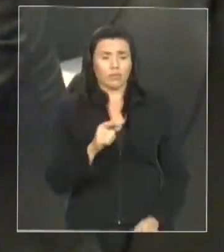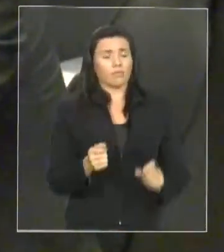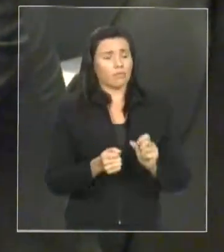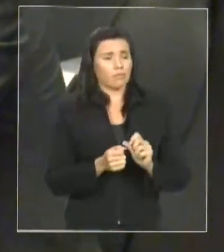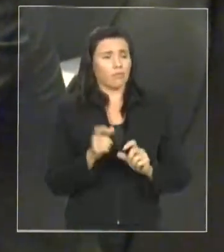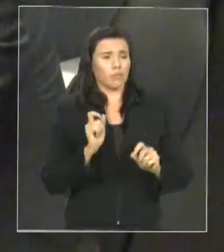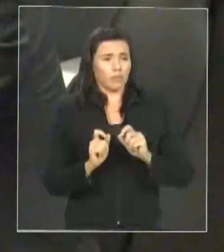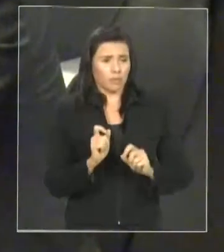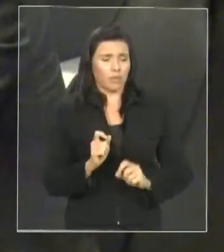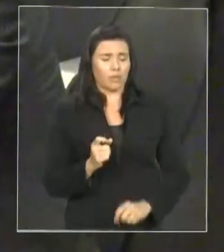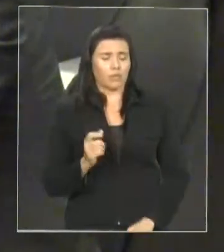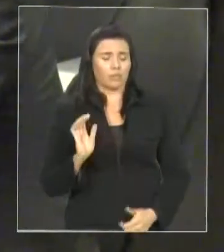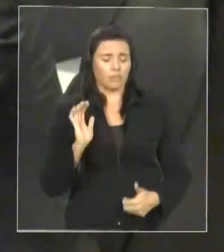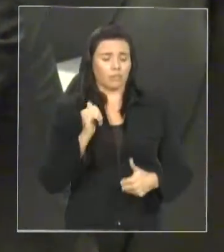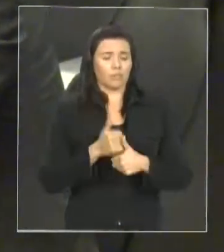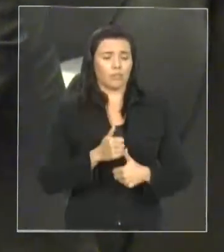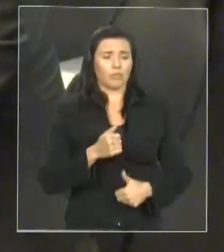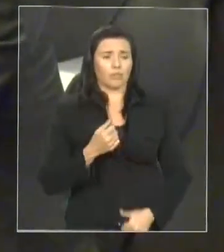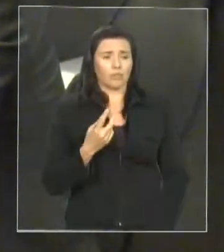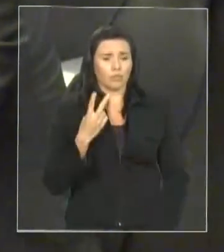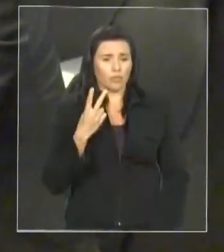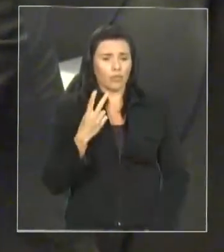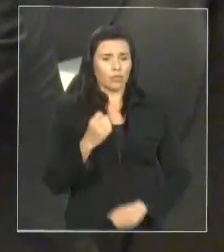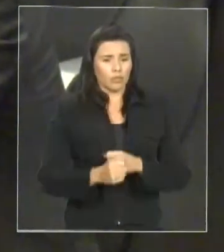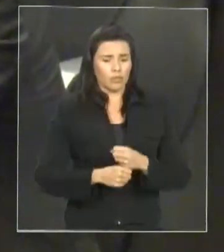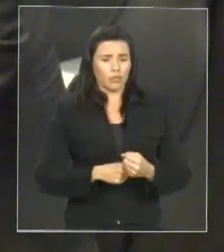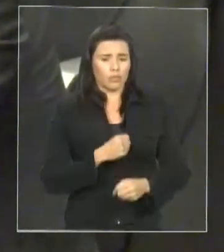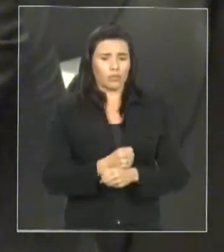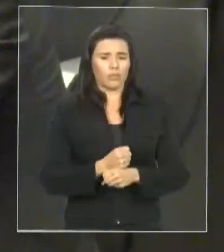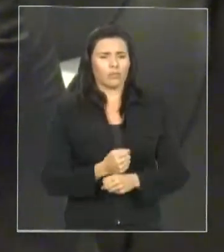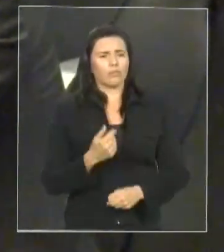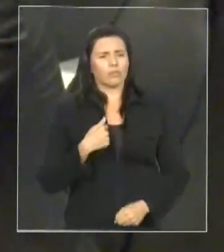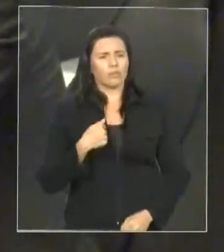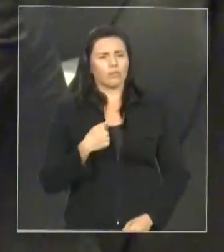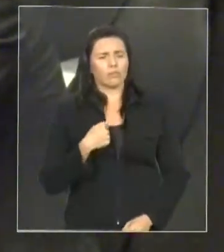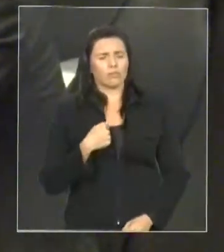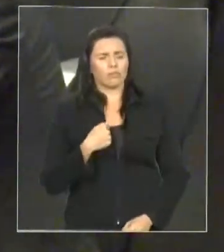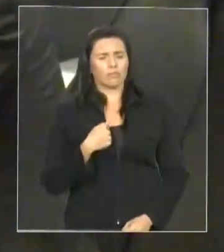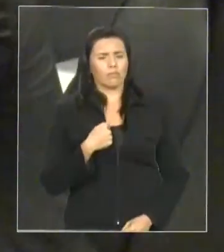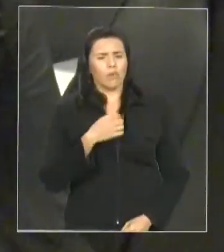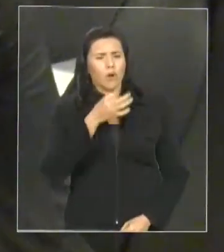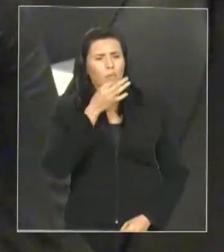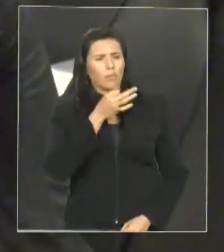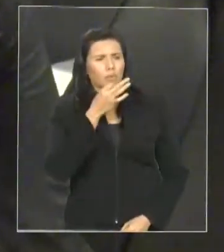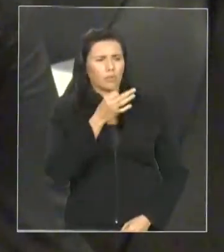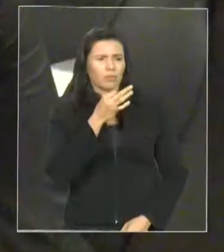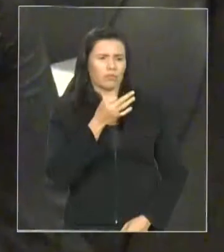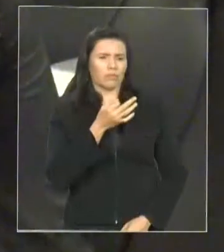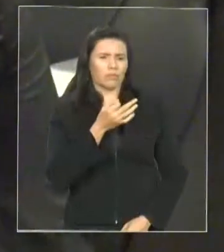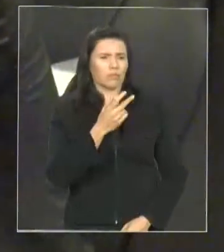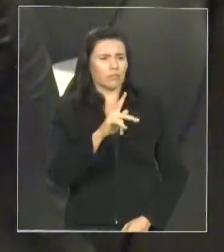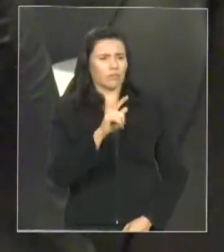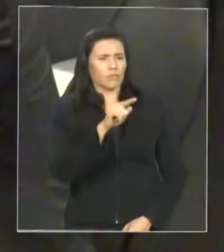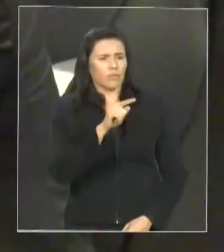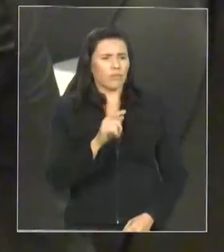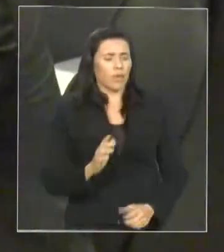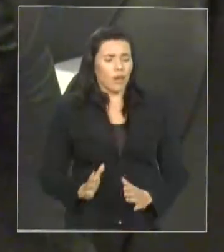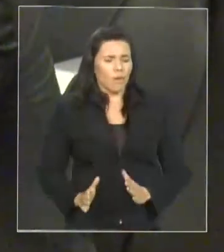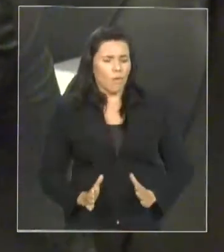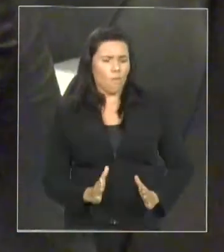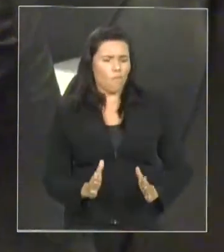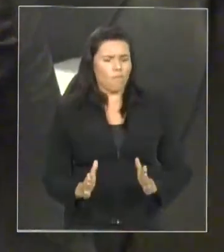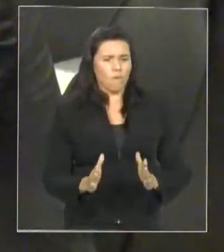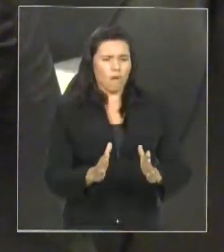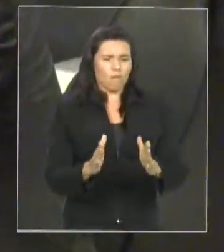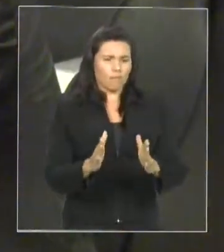Vossa Excelência, e aí apenas me atrevo a sugerir, que Vossa Excelência não saia do caminho do bem para ir por um